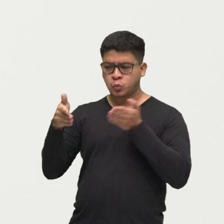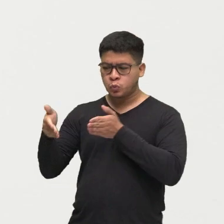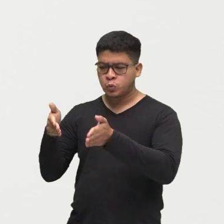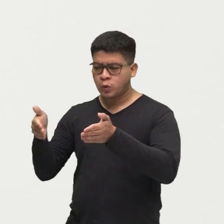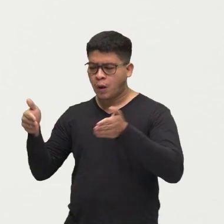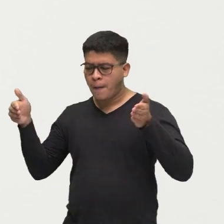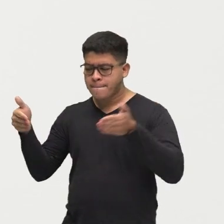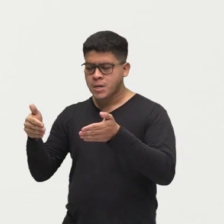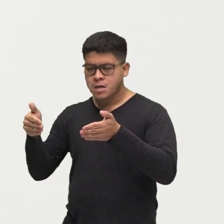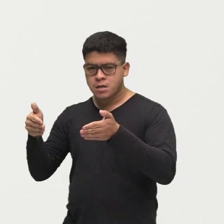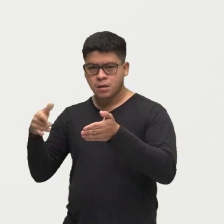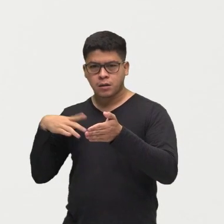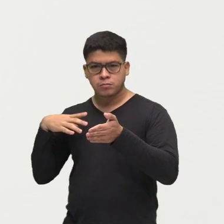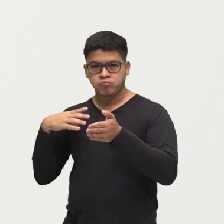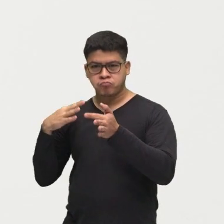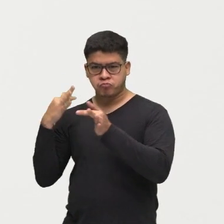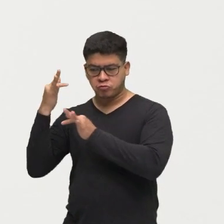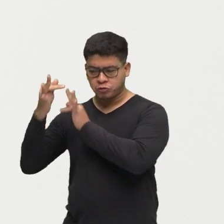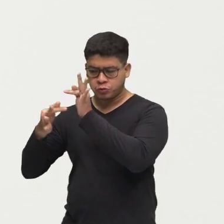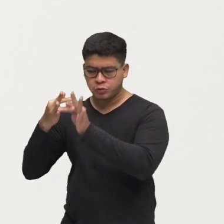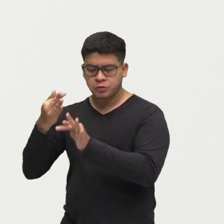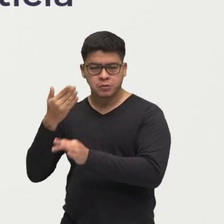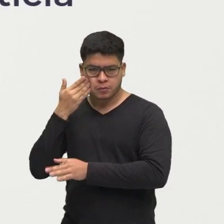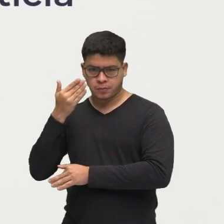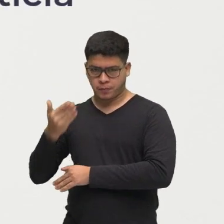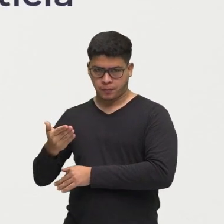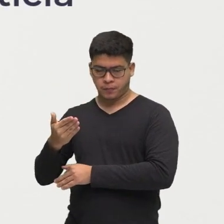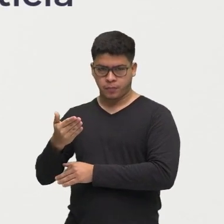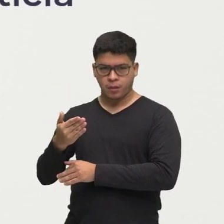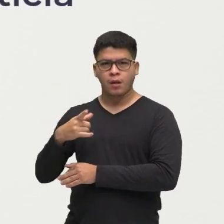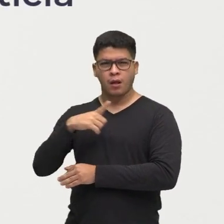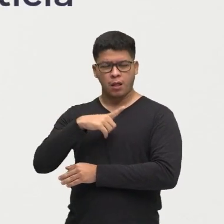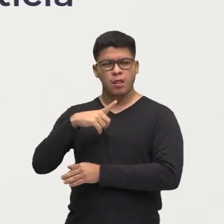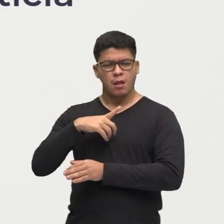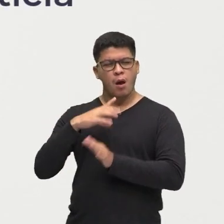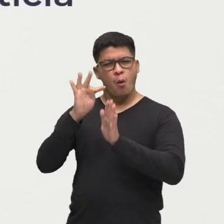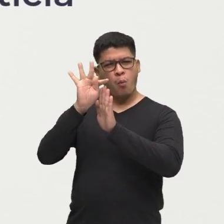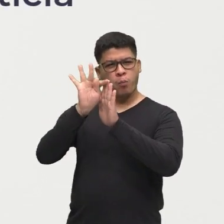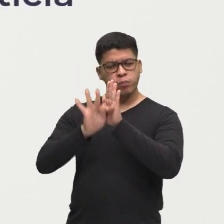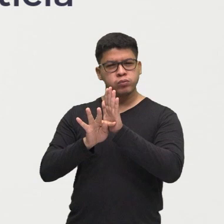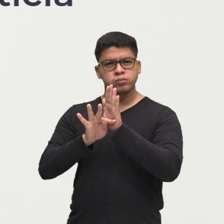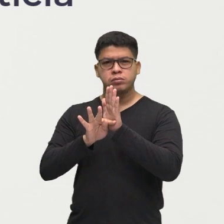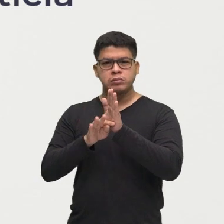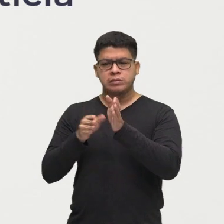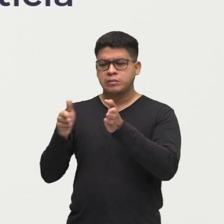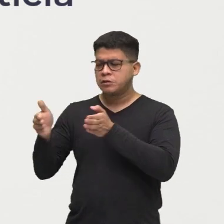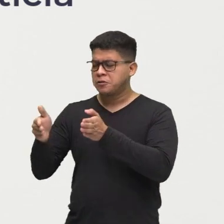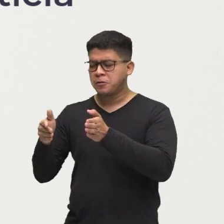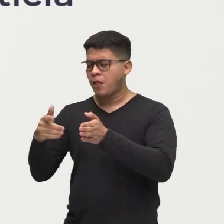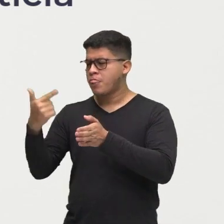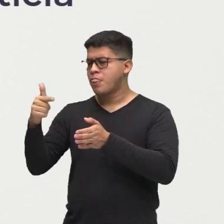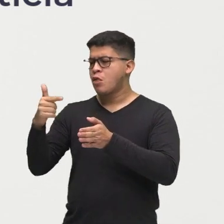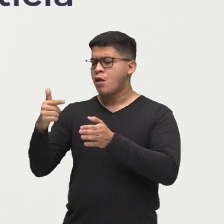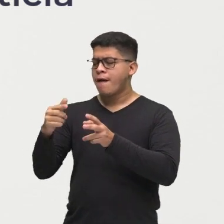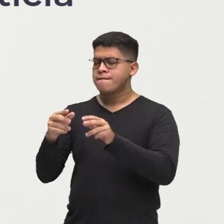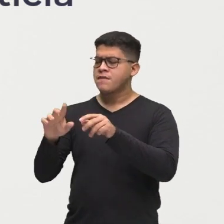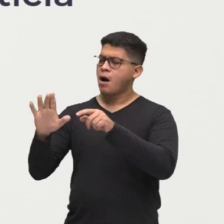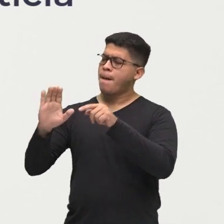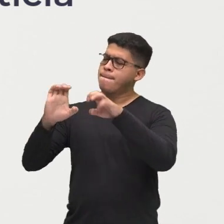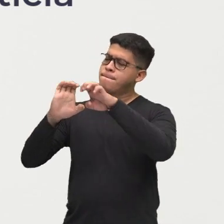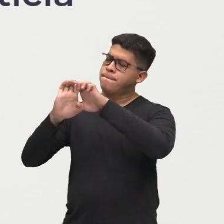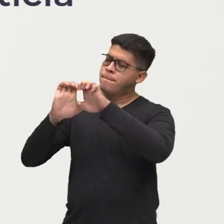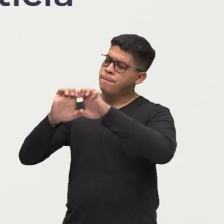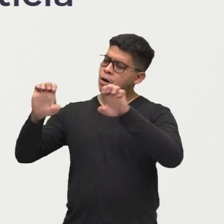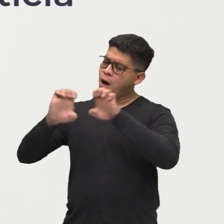isso aqui? Perceba que nós temos um texto escrito em prosa, certo? Não em versos. Lembre que quando nós vamos ter a ideia